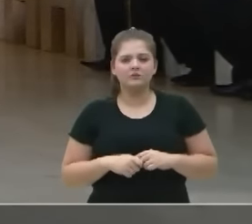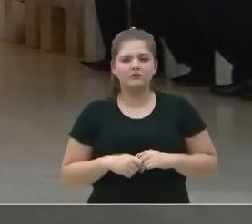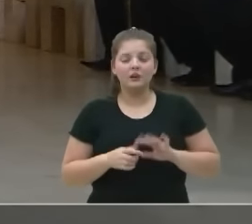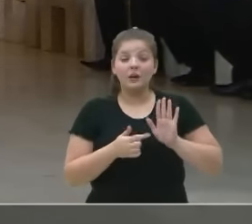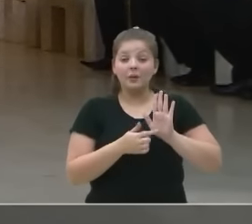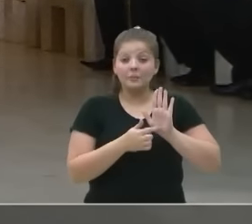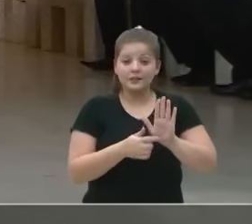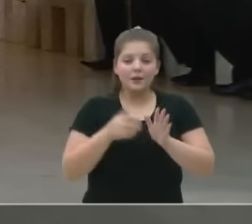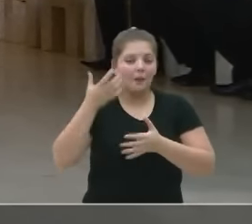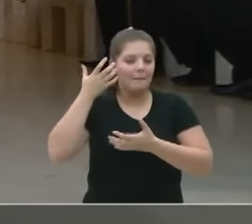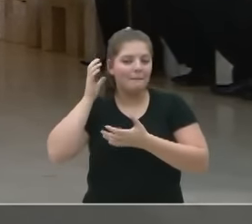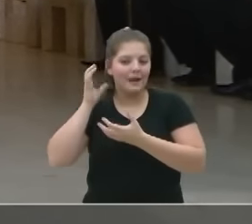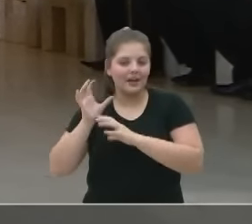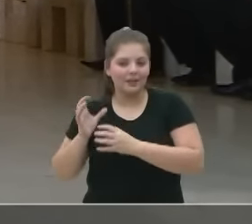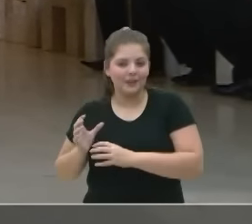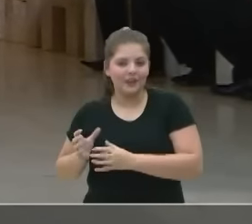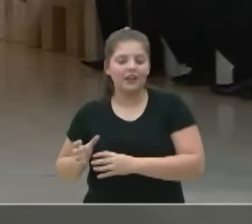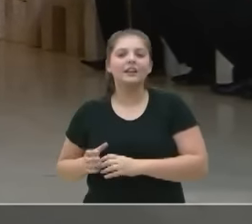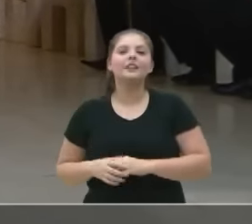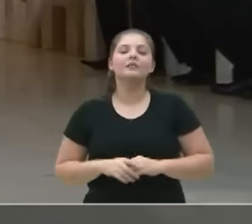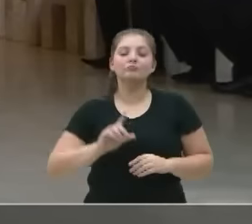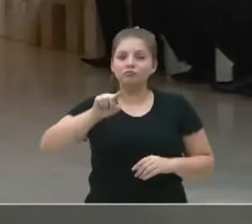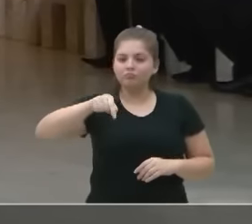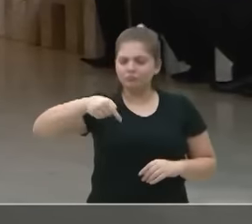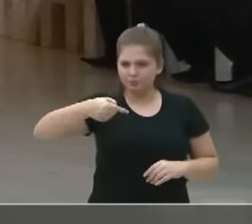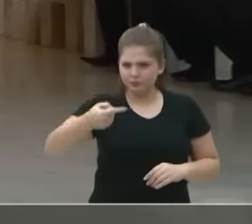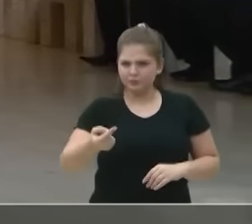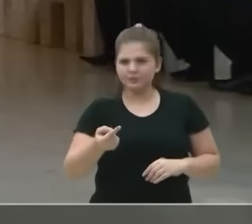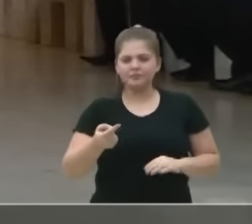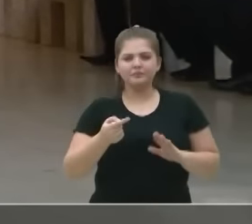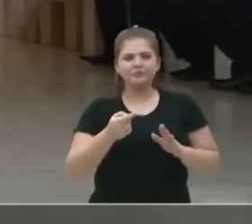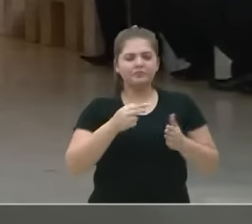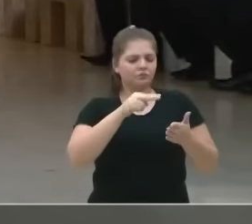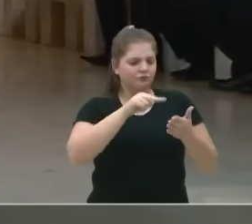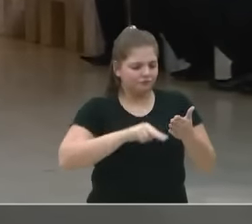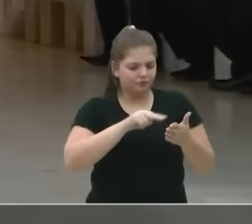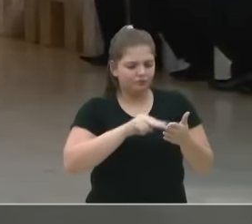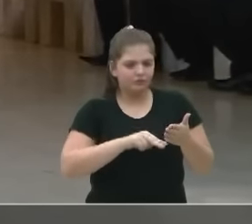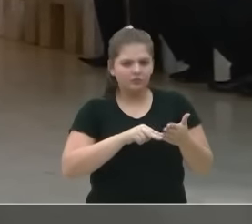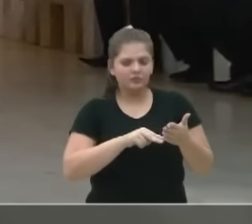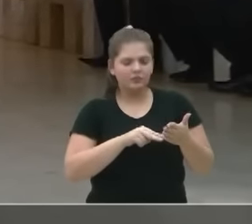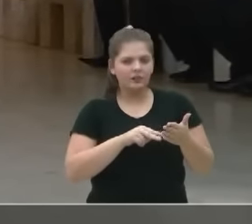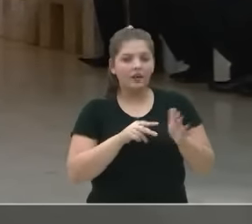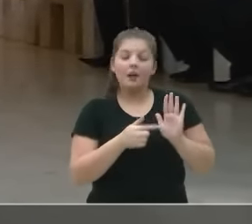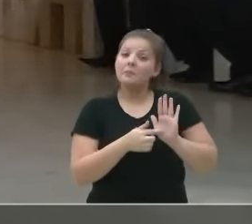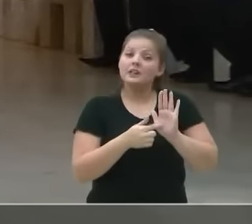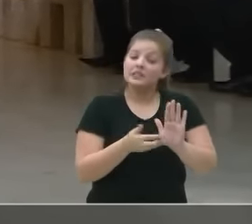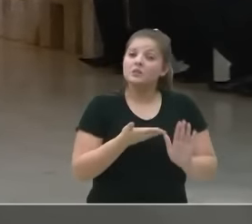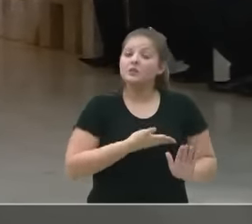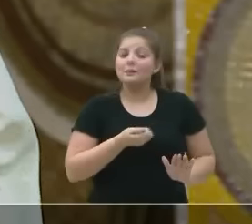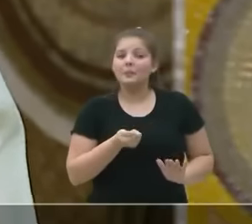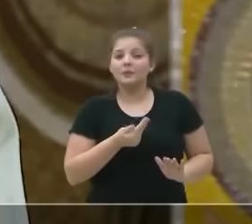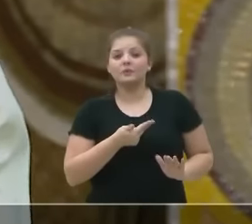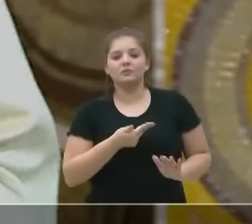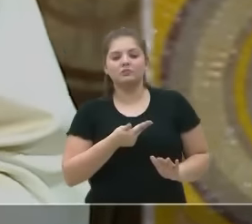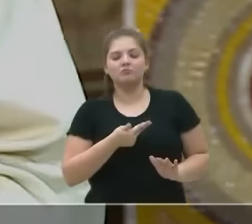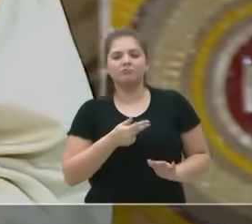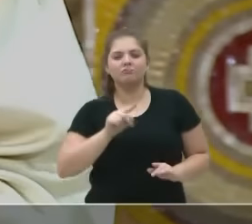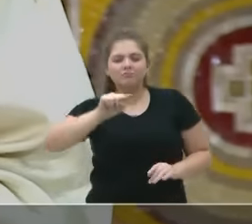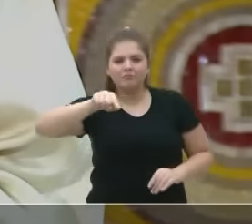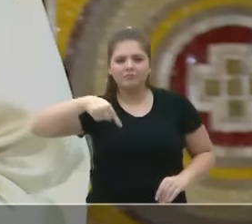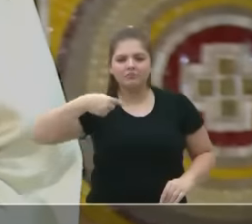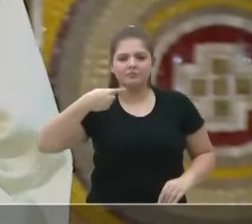Apareceu a Maria Madalena. Depois, diz o texto, apareceu aos apóstolos. Depois vai